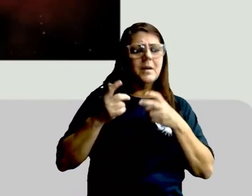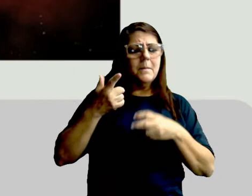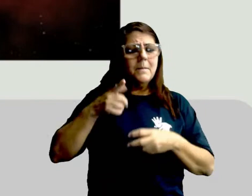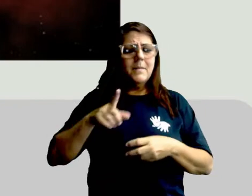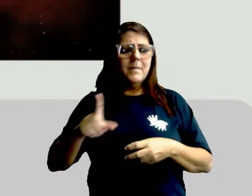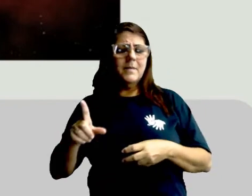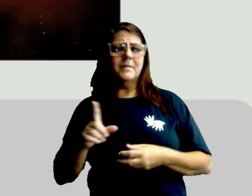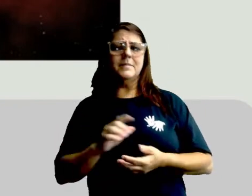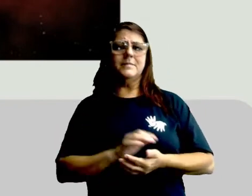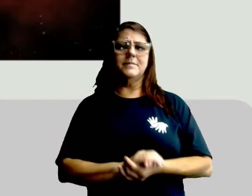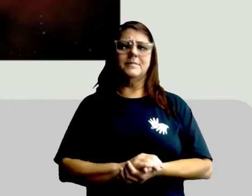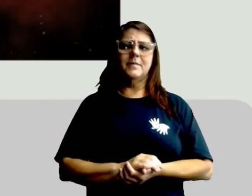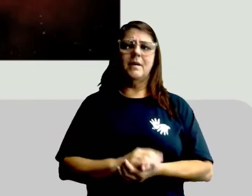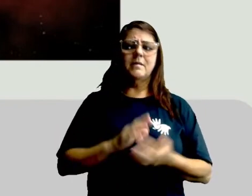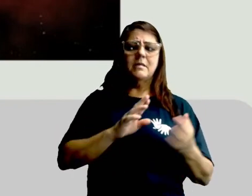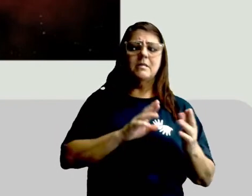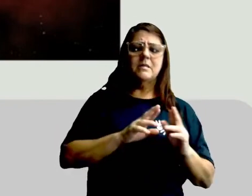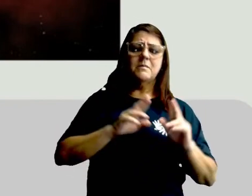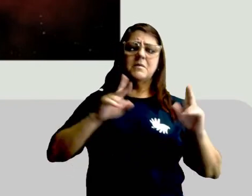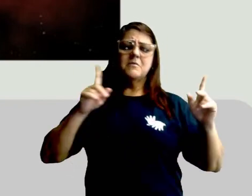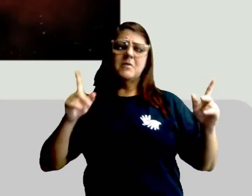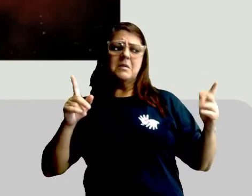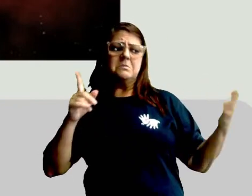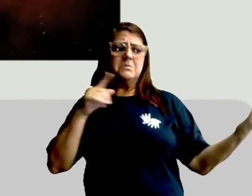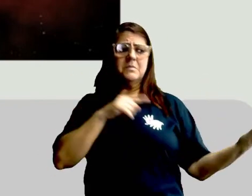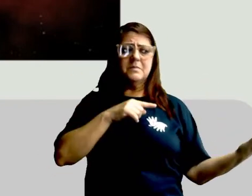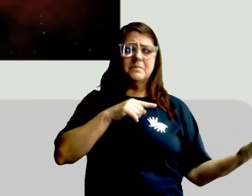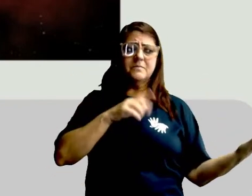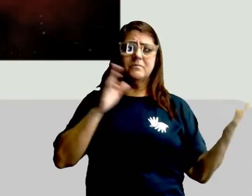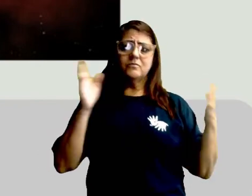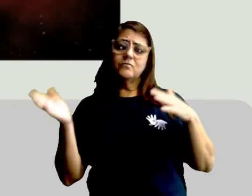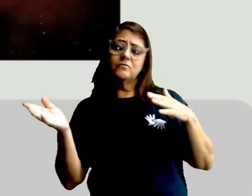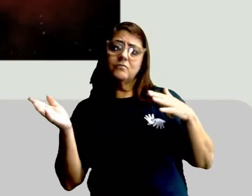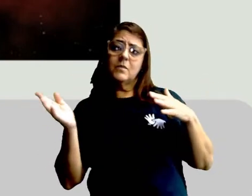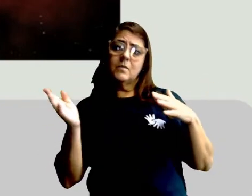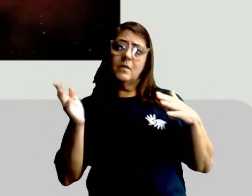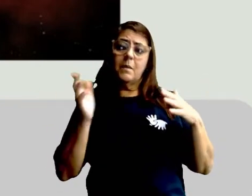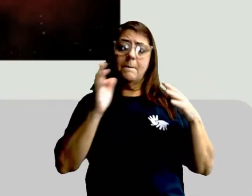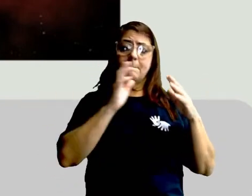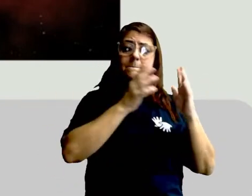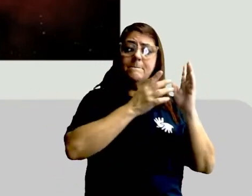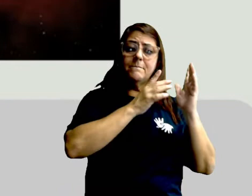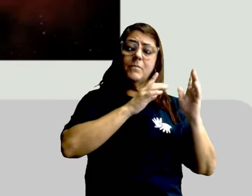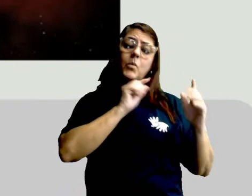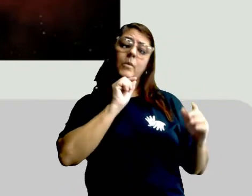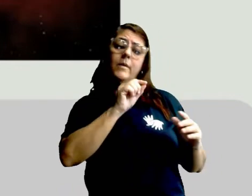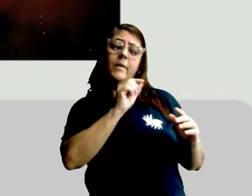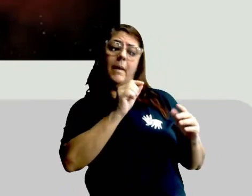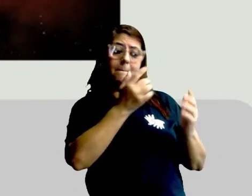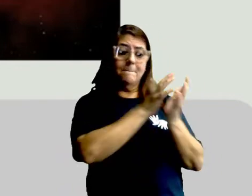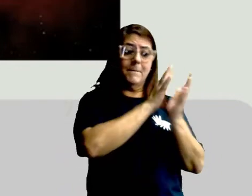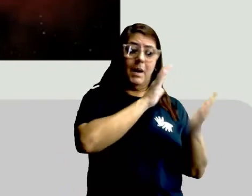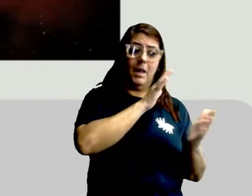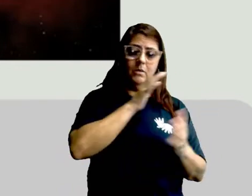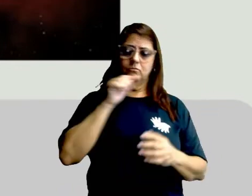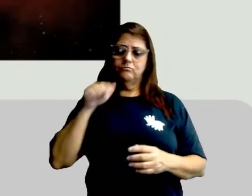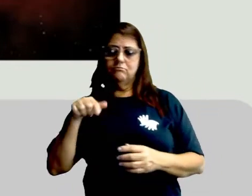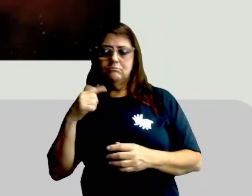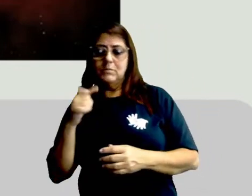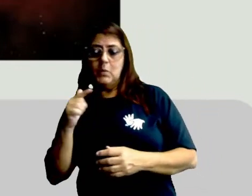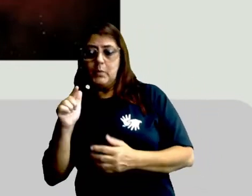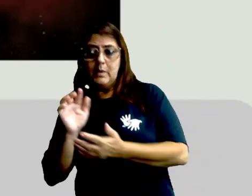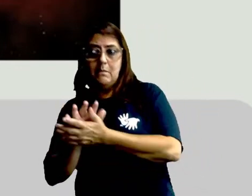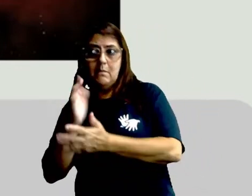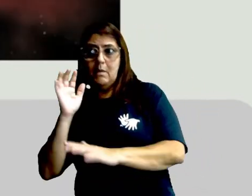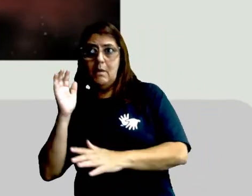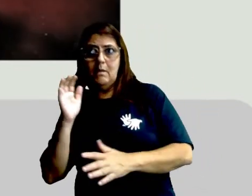ver mais um pouquinho, para saber a diferença do que são corpos iluminados e corpos luminosos. Vamos lá,